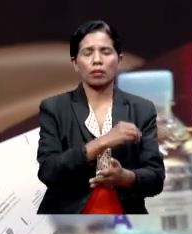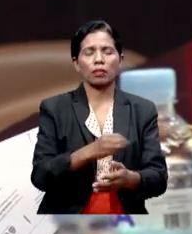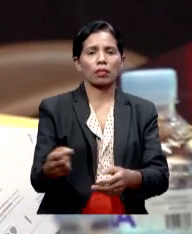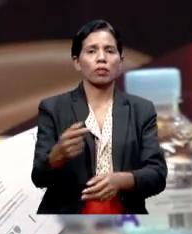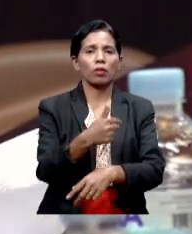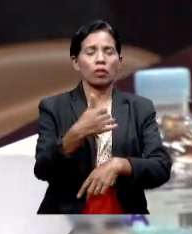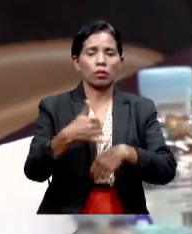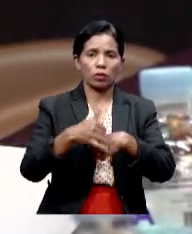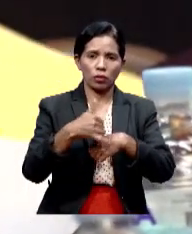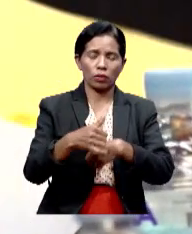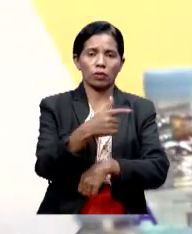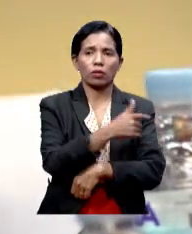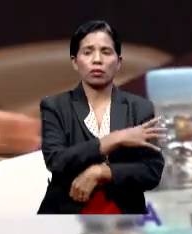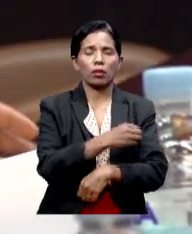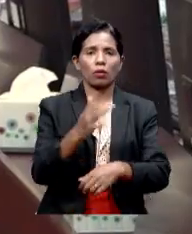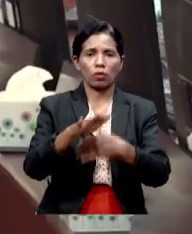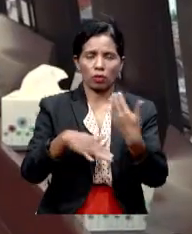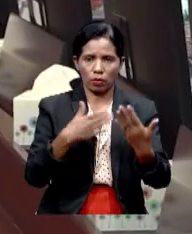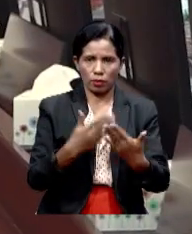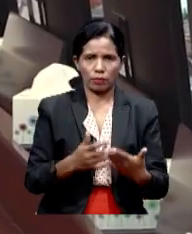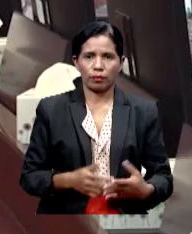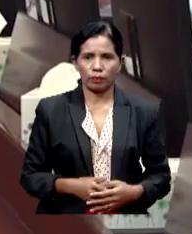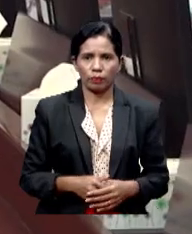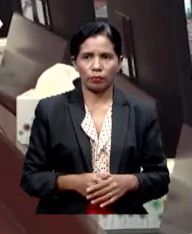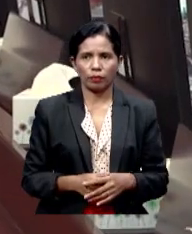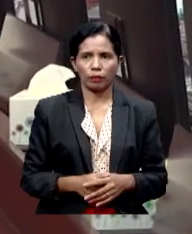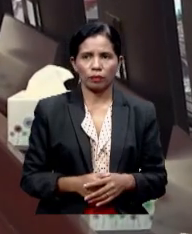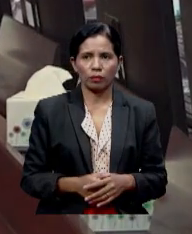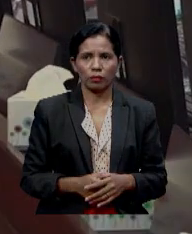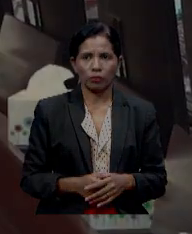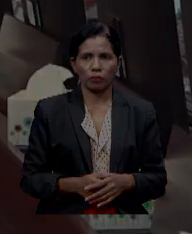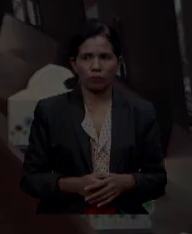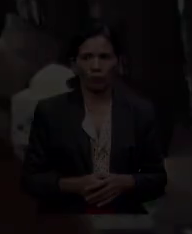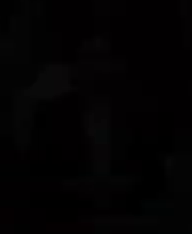açucaradas, so dólar tolo, cada litro. Agustin da Costa, Aderto Ximenes, Gemen.